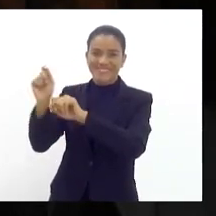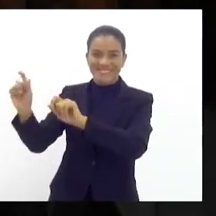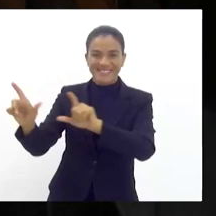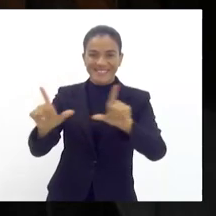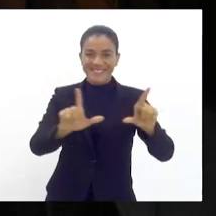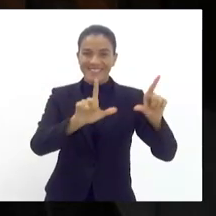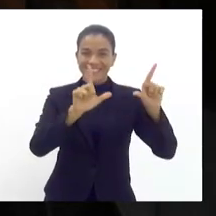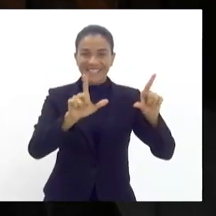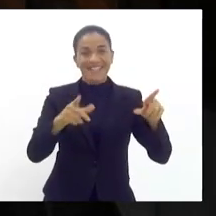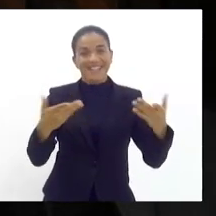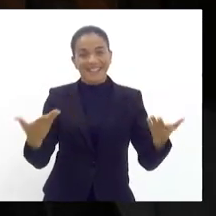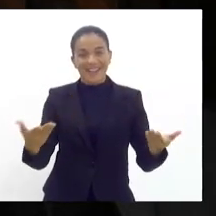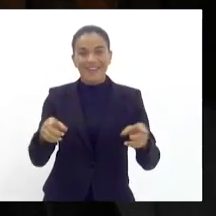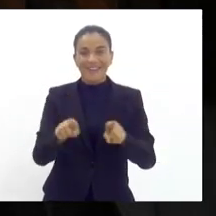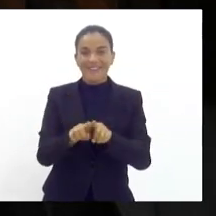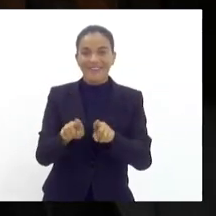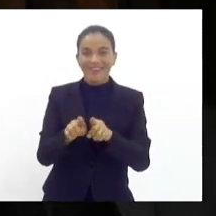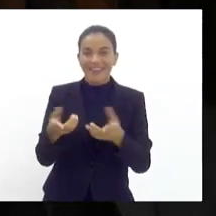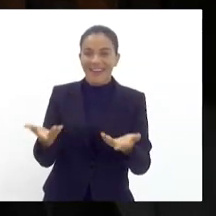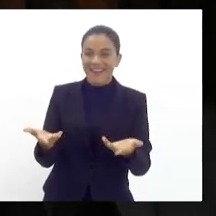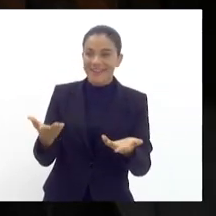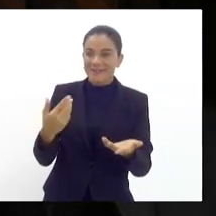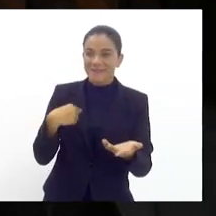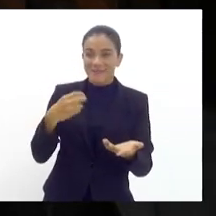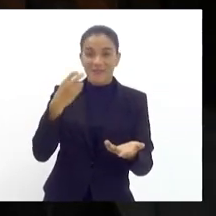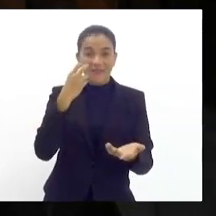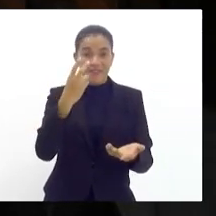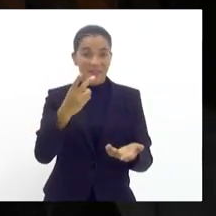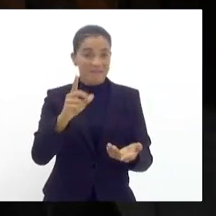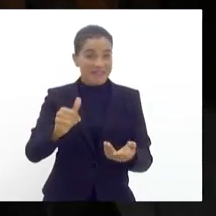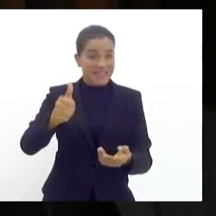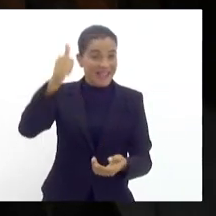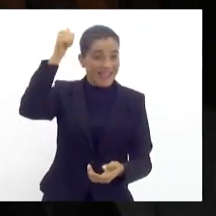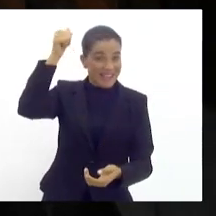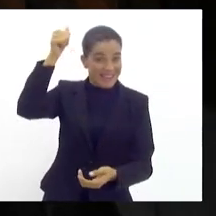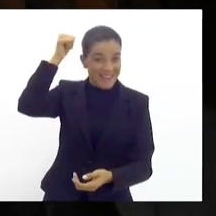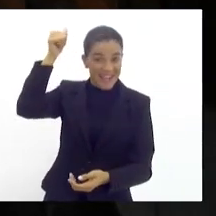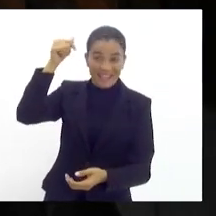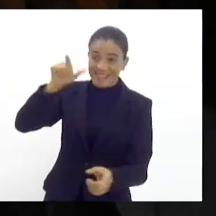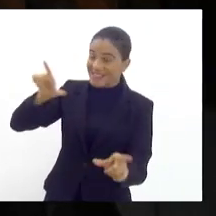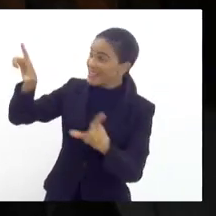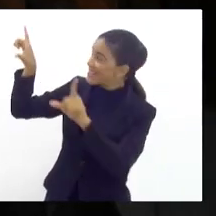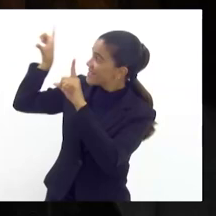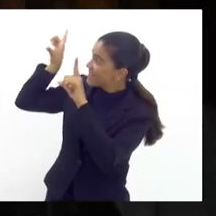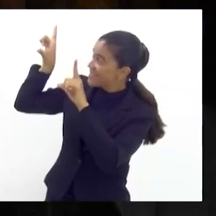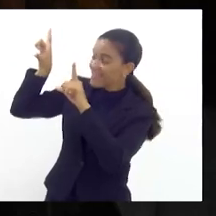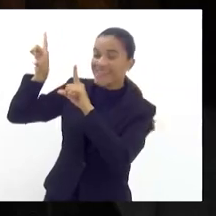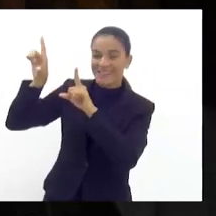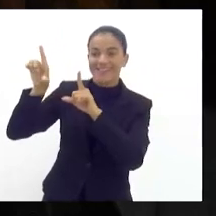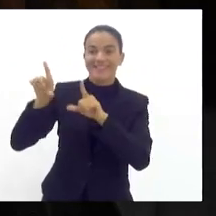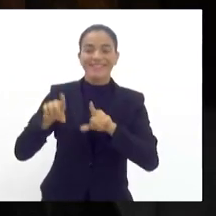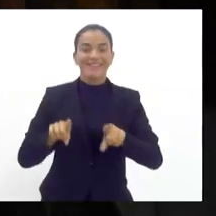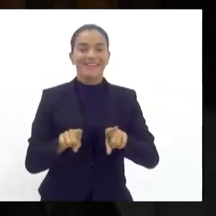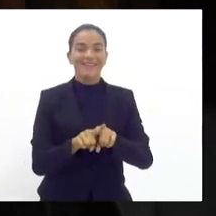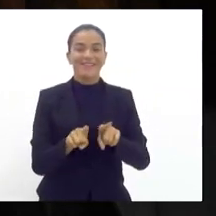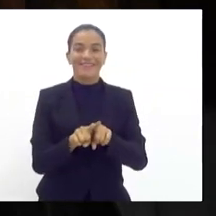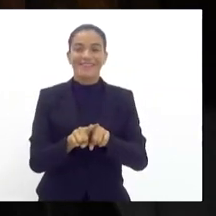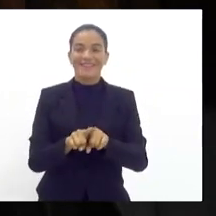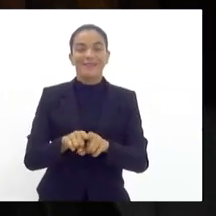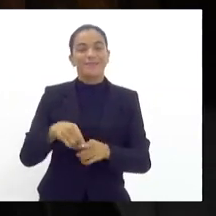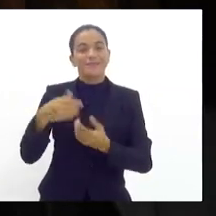saudar no quadro da minha frente tá aqui atrás de mim também queria saudar